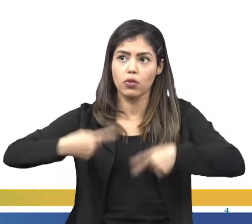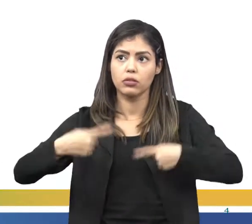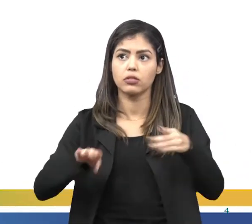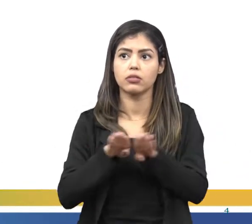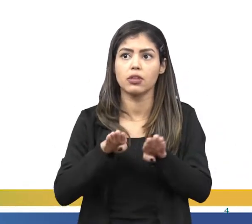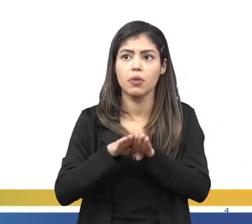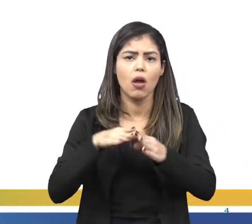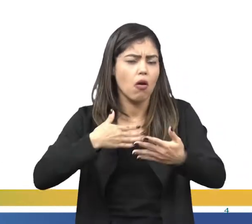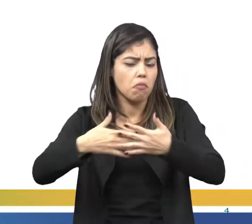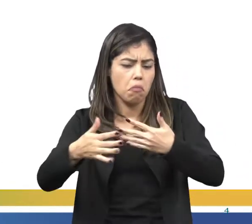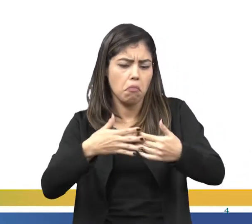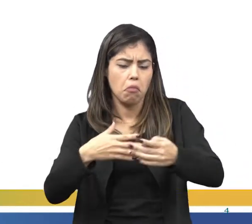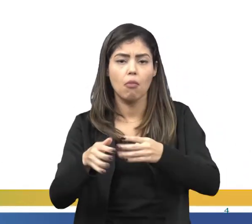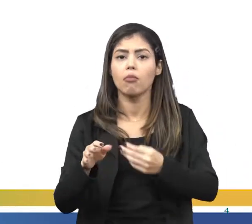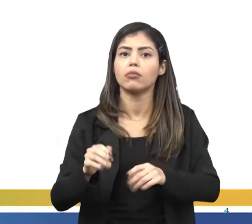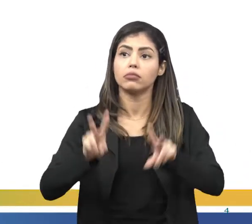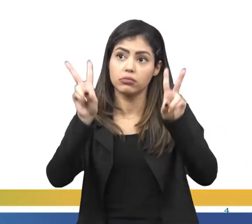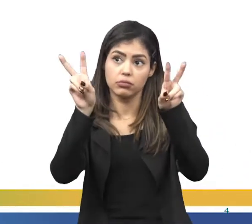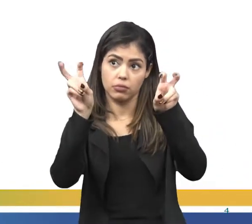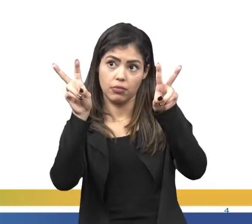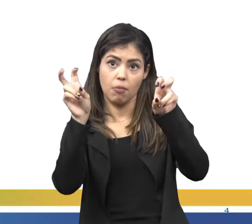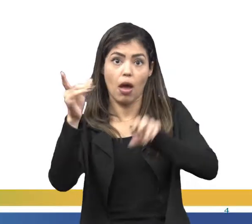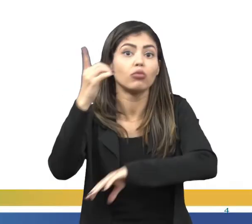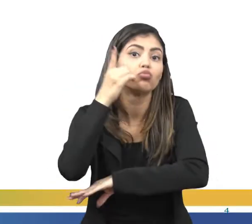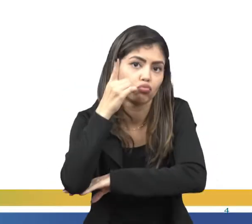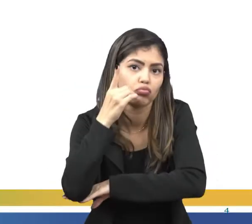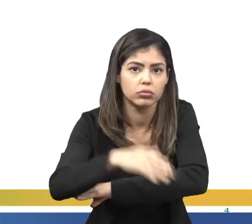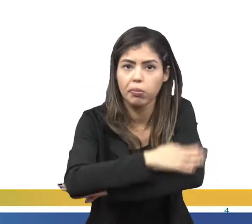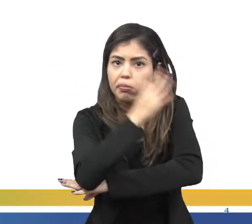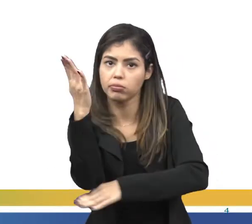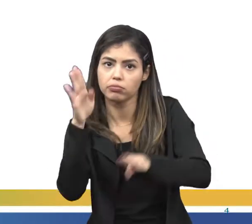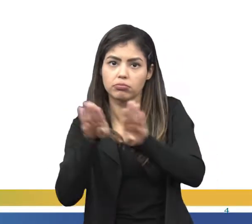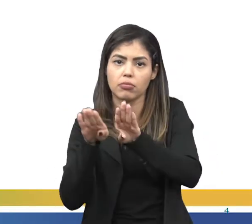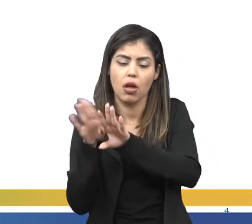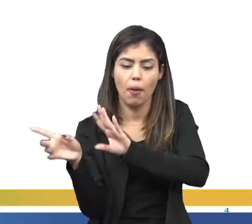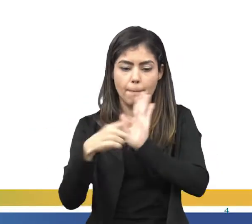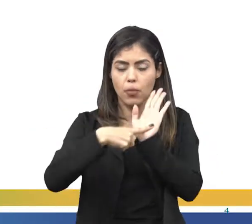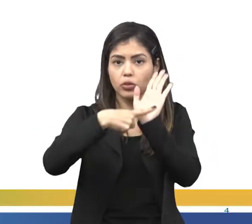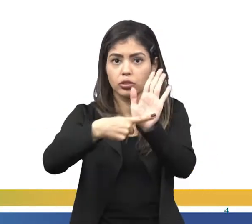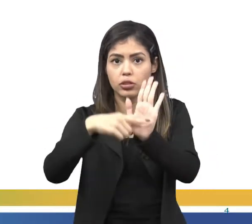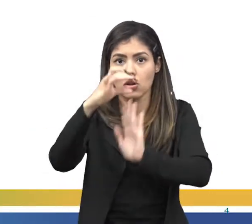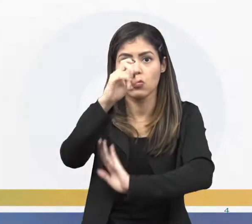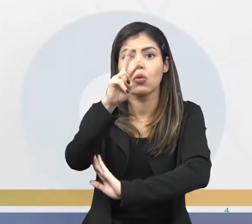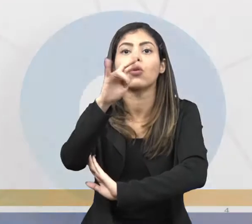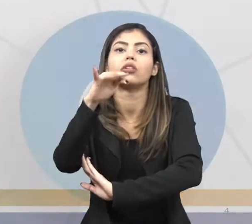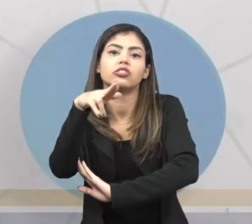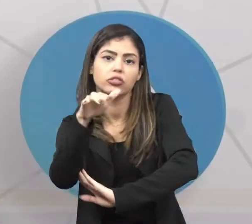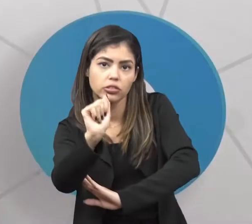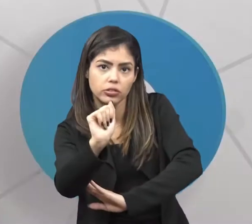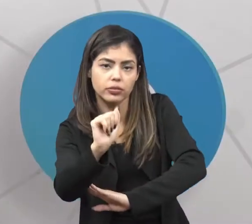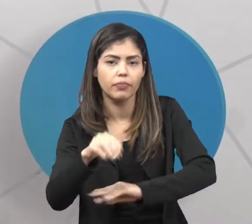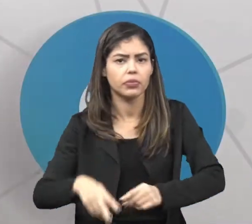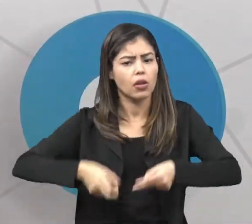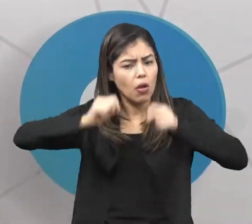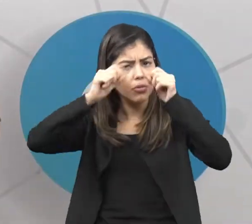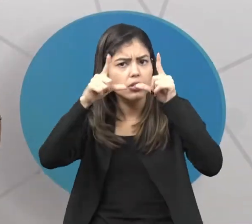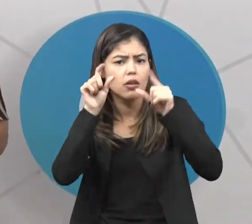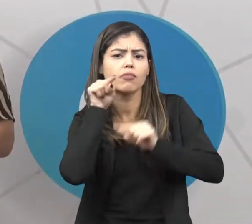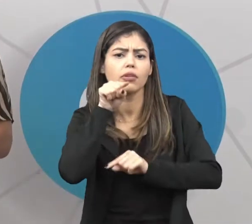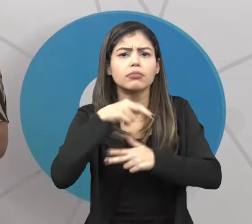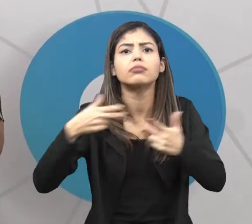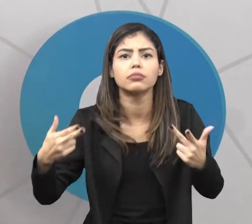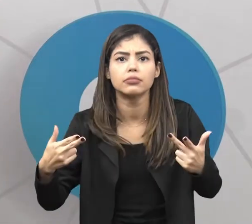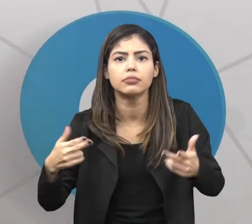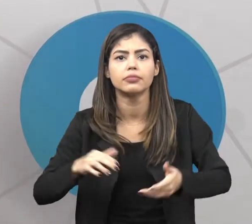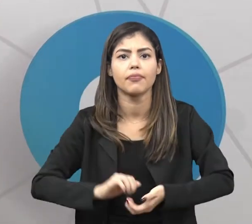qualquer assunto corriqueiro do cotidiano, revelando uma perspectiva particular do cronista. Observem uma coisa